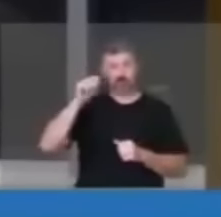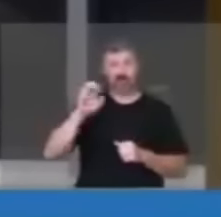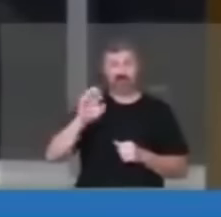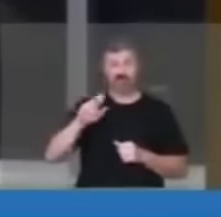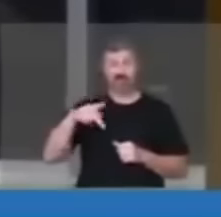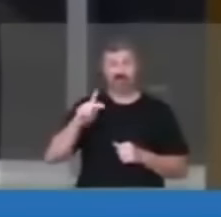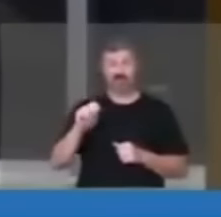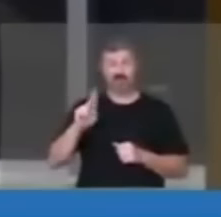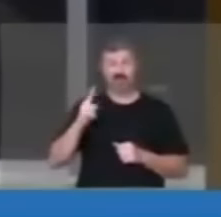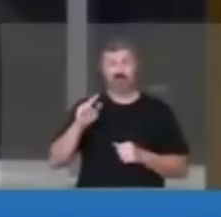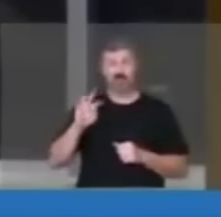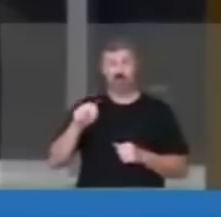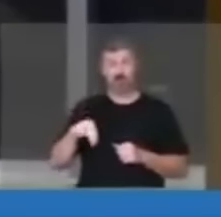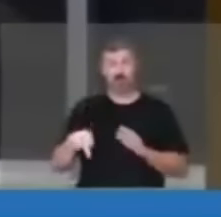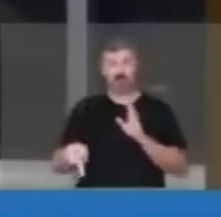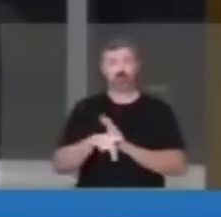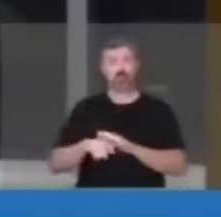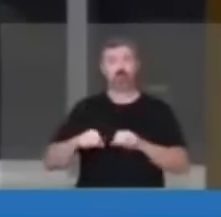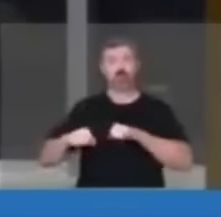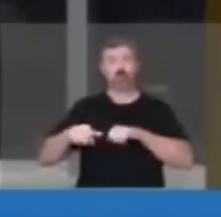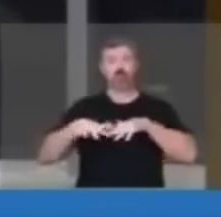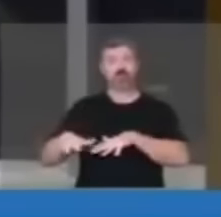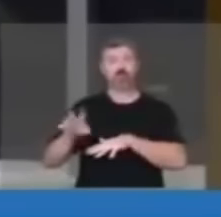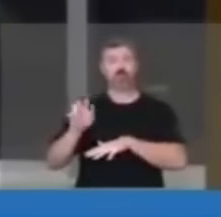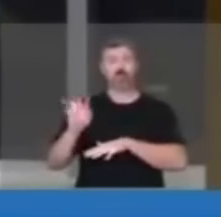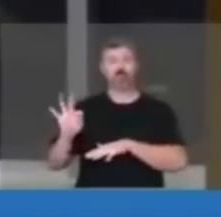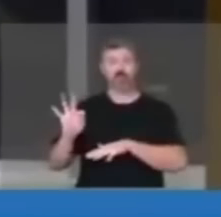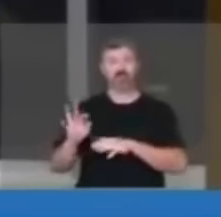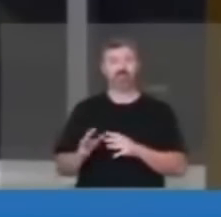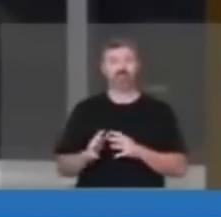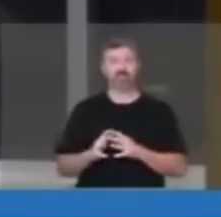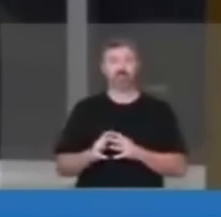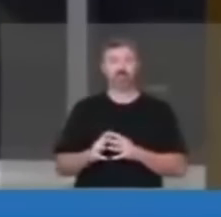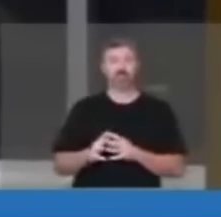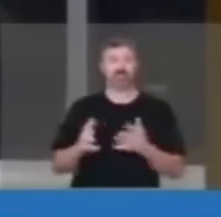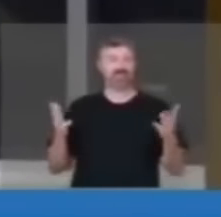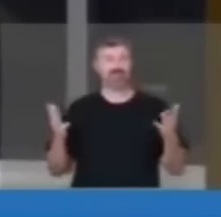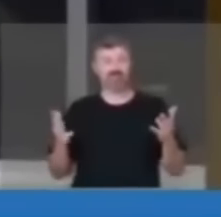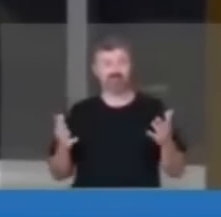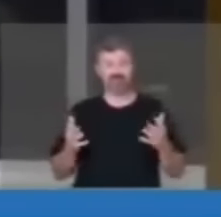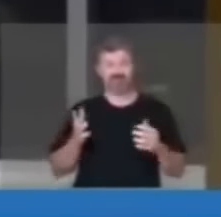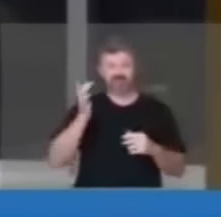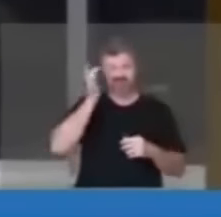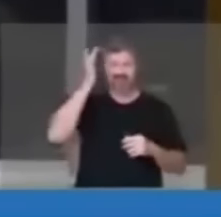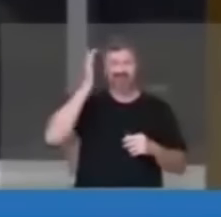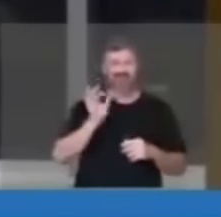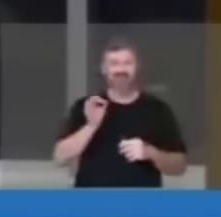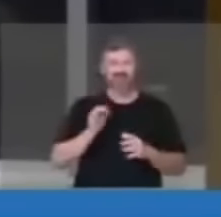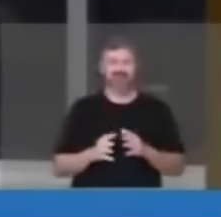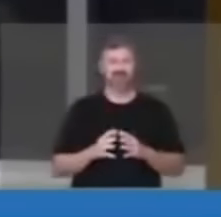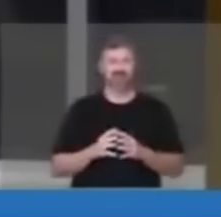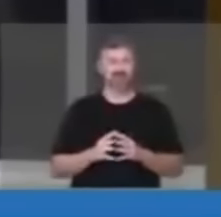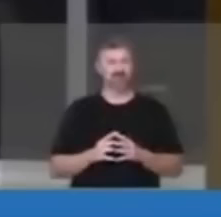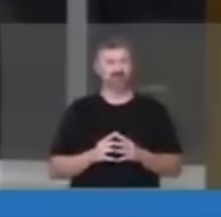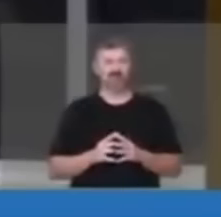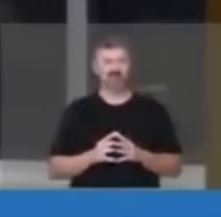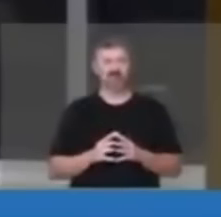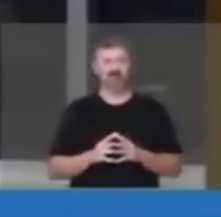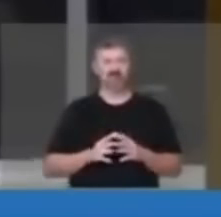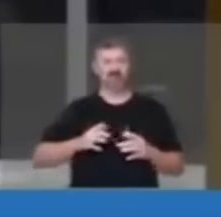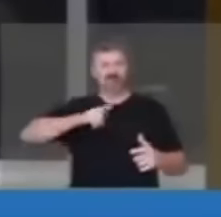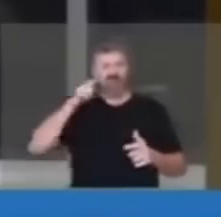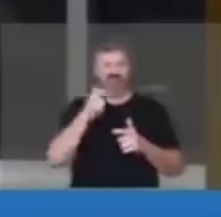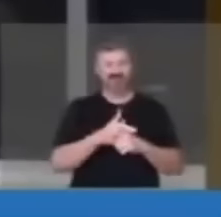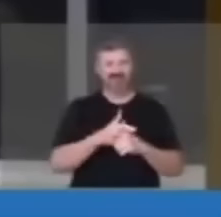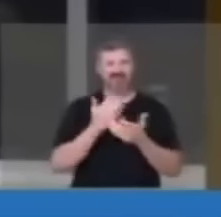Hilton, a partir do movimento VAT, criado pelo Rick Azevedo. E é muito fácil você